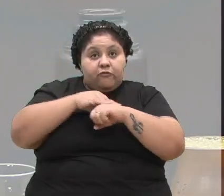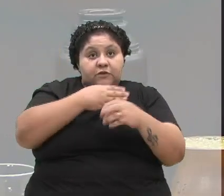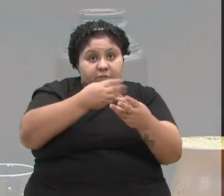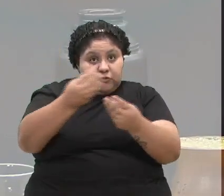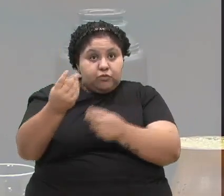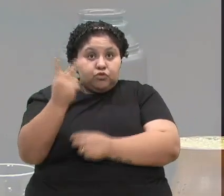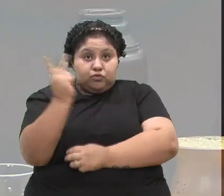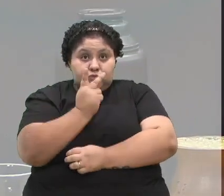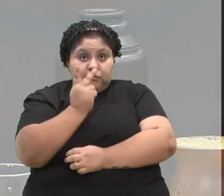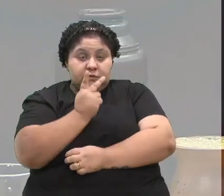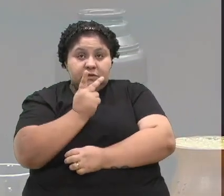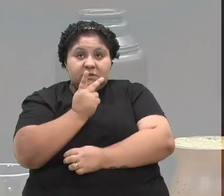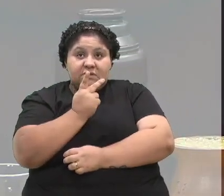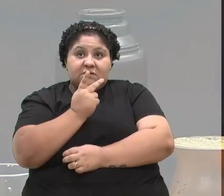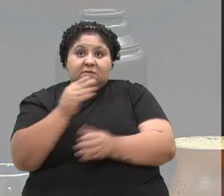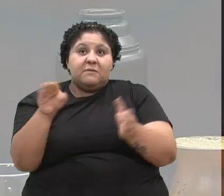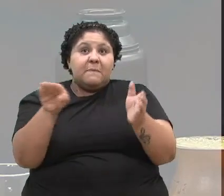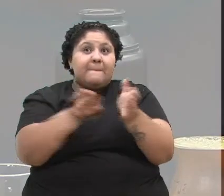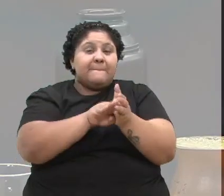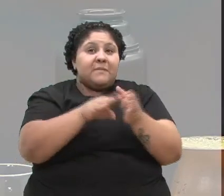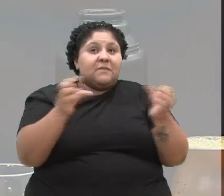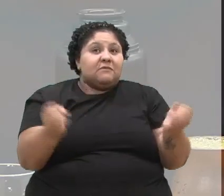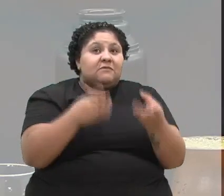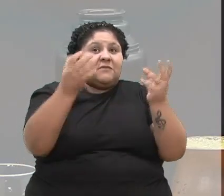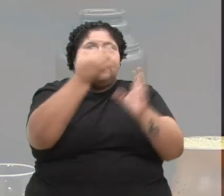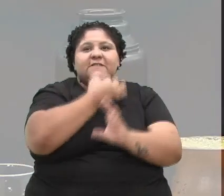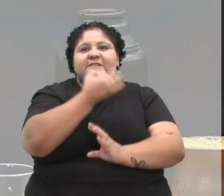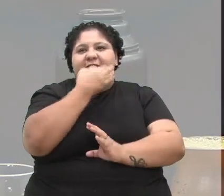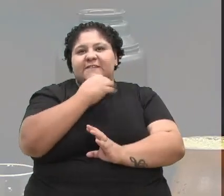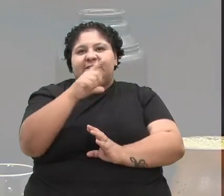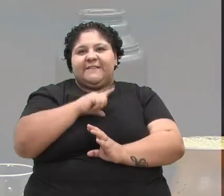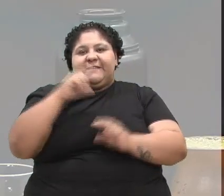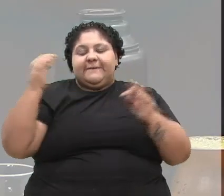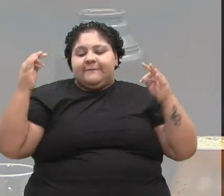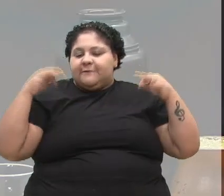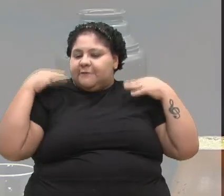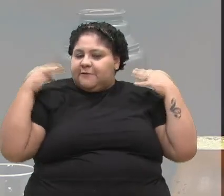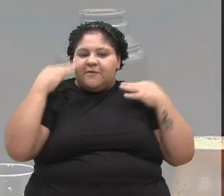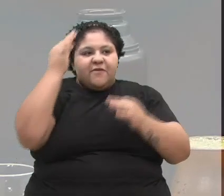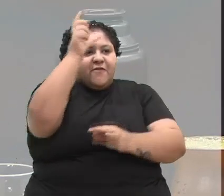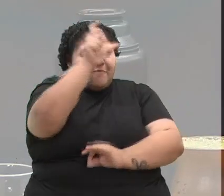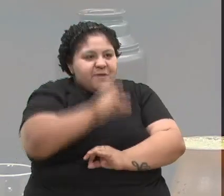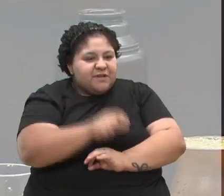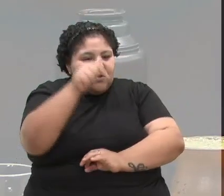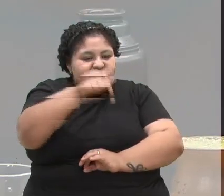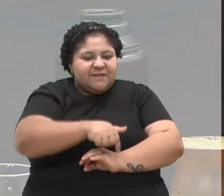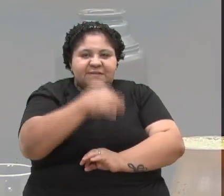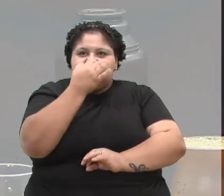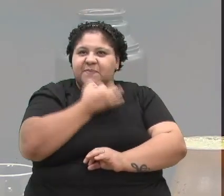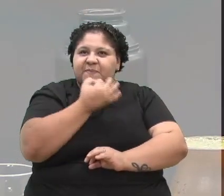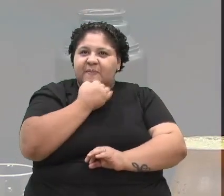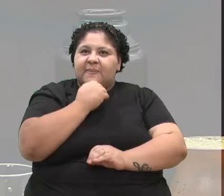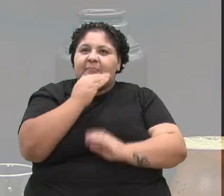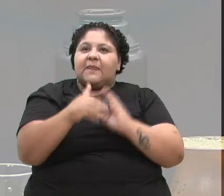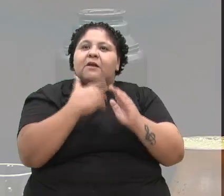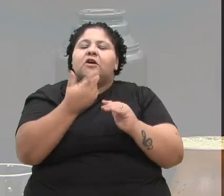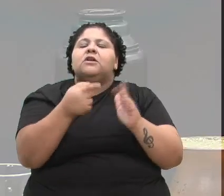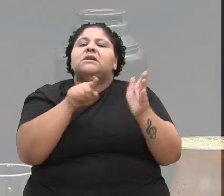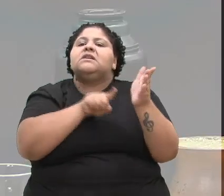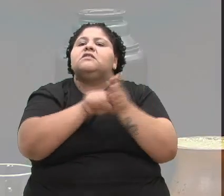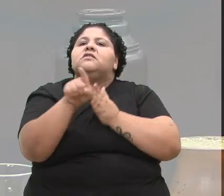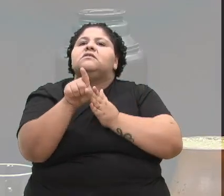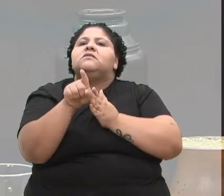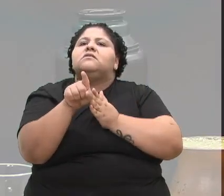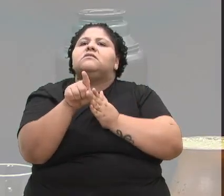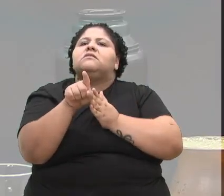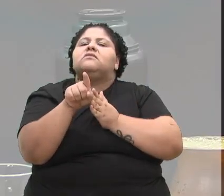senhor, chegou mais uma festa da uva, nós vamos ter vários turistas, várias pessoas do nosso município, e quando eles questionarem ao governo municipal,